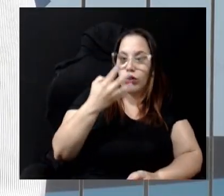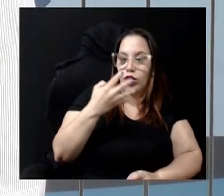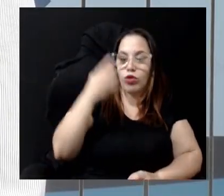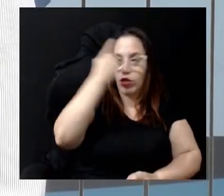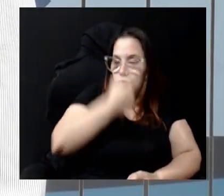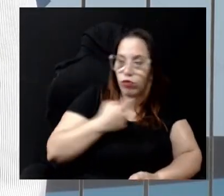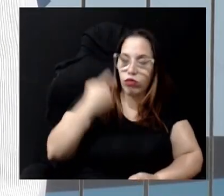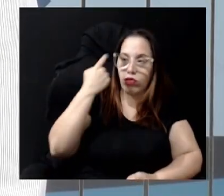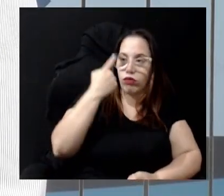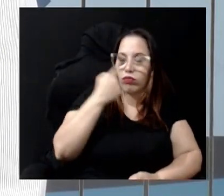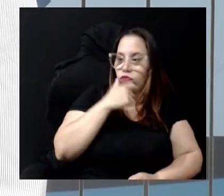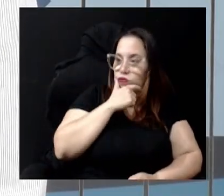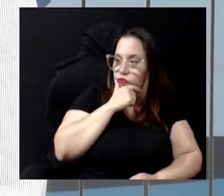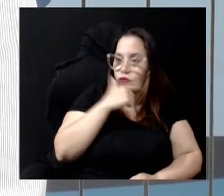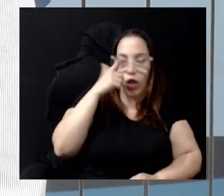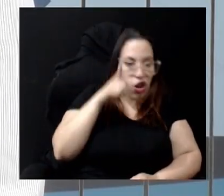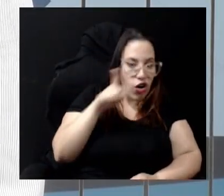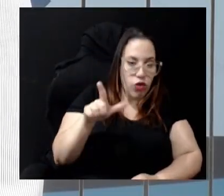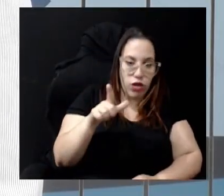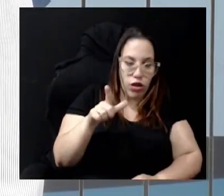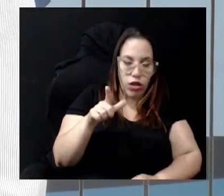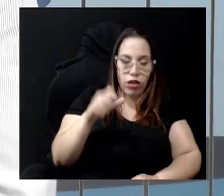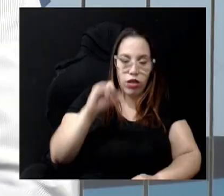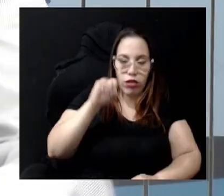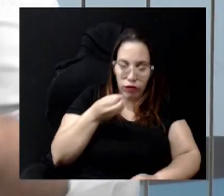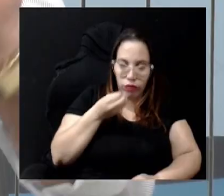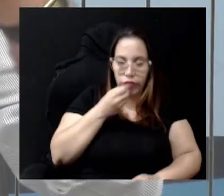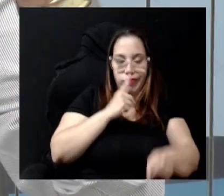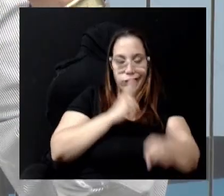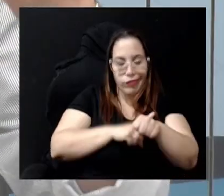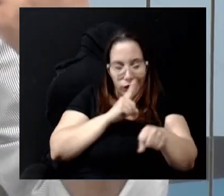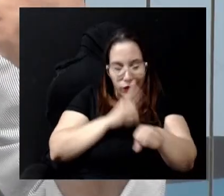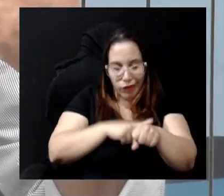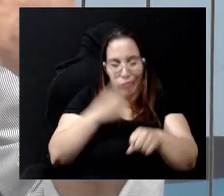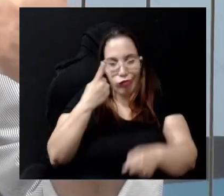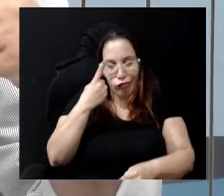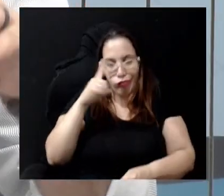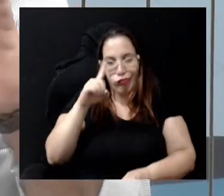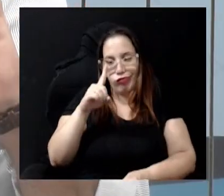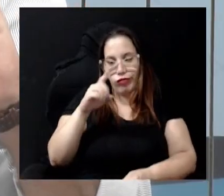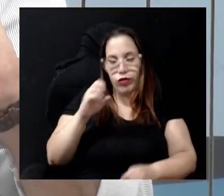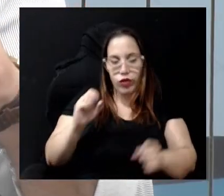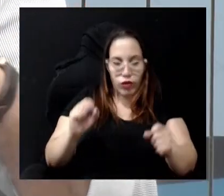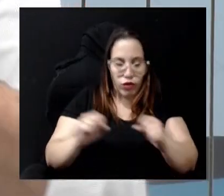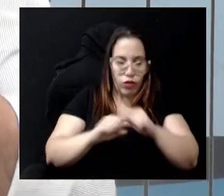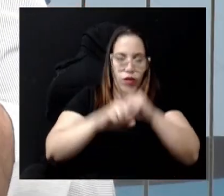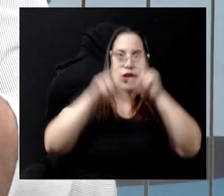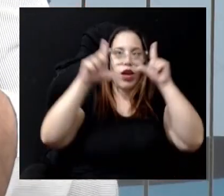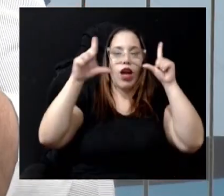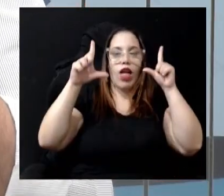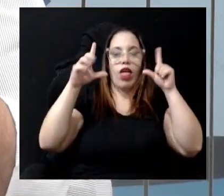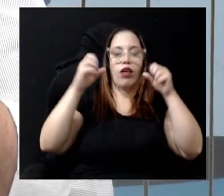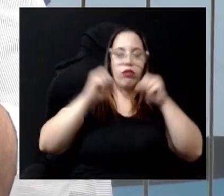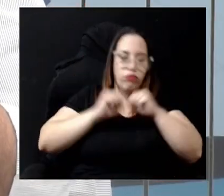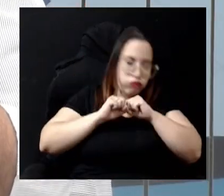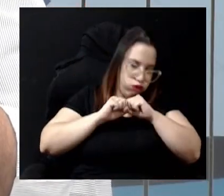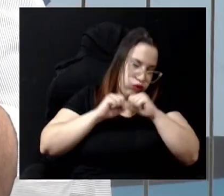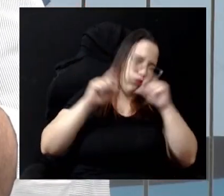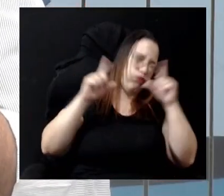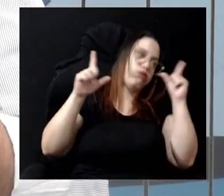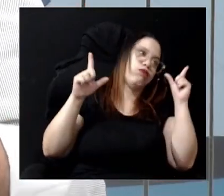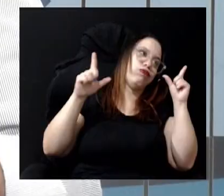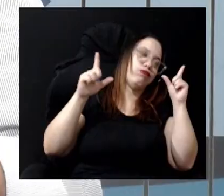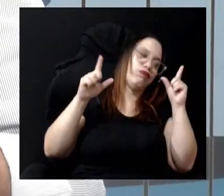consegue aproveitar o maior tempo do dia, porque acordamos um pouco mais cedo, aonde normalmente não faríamos